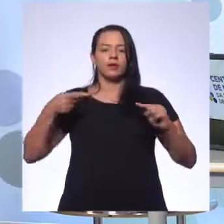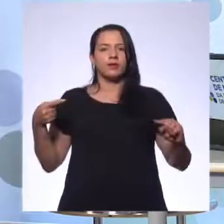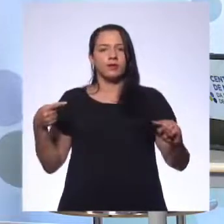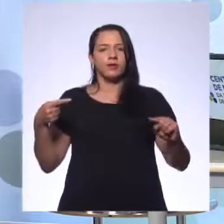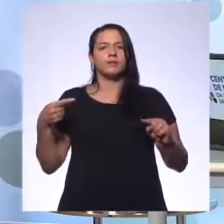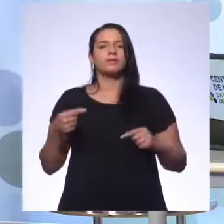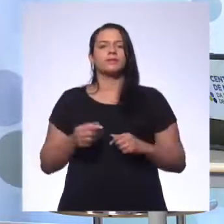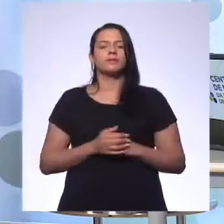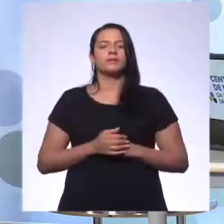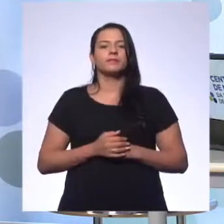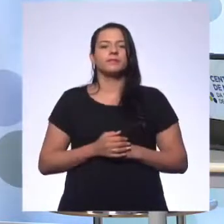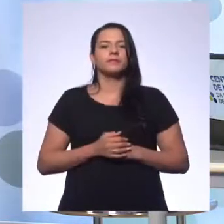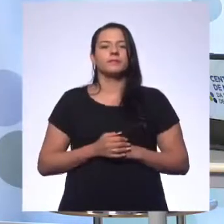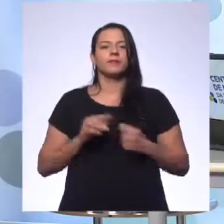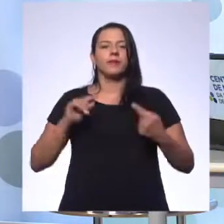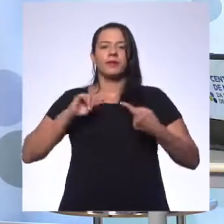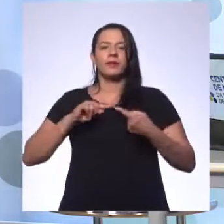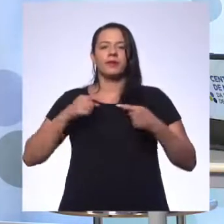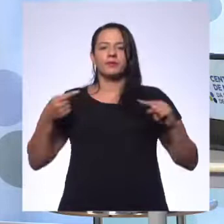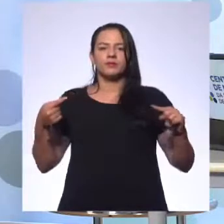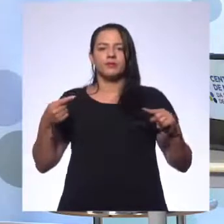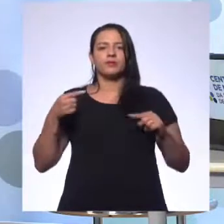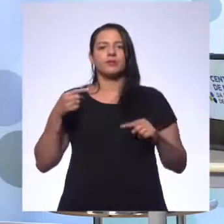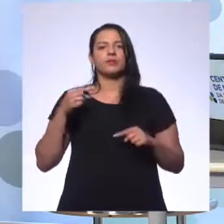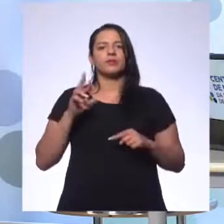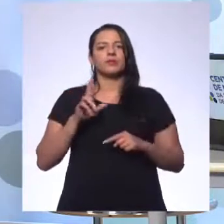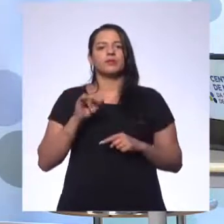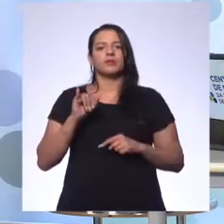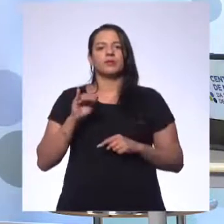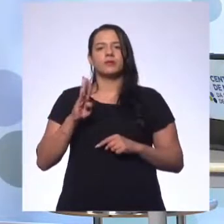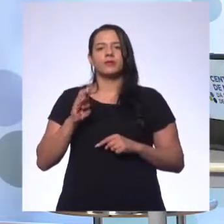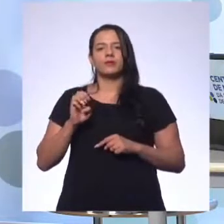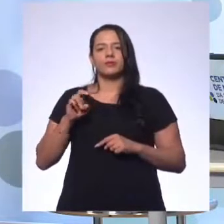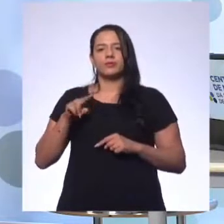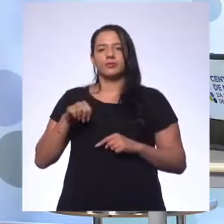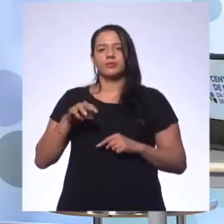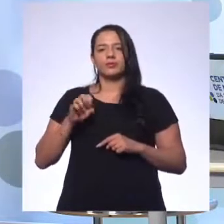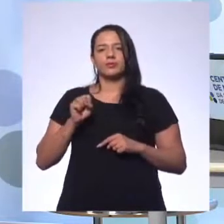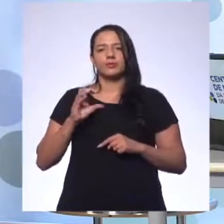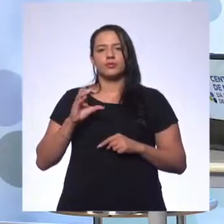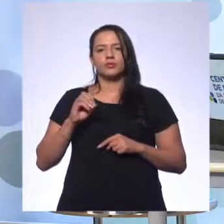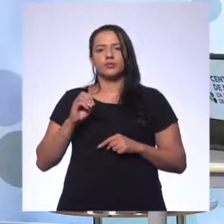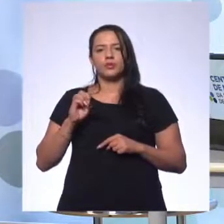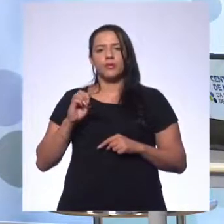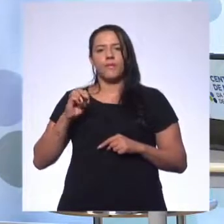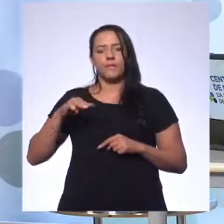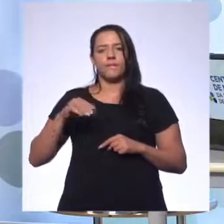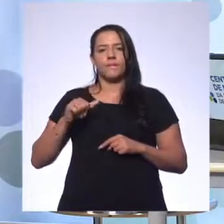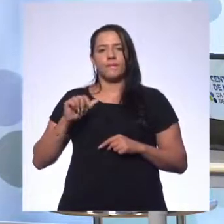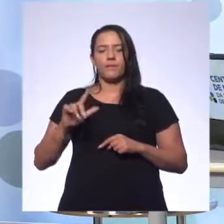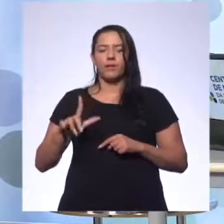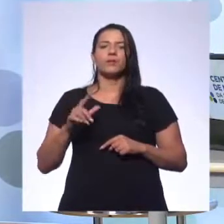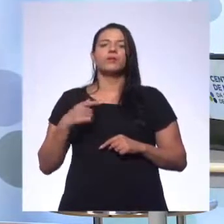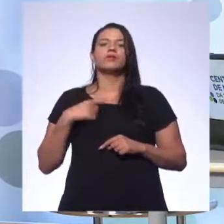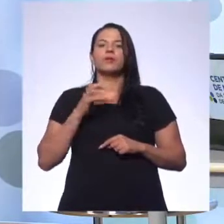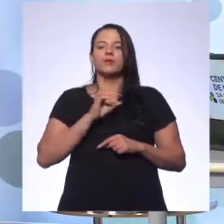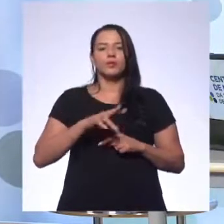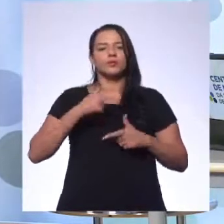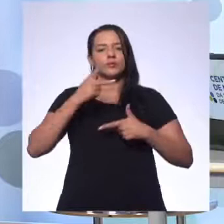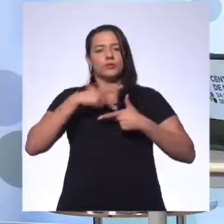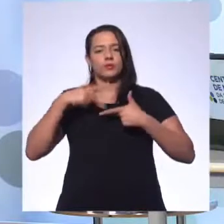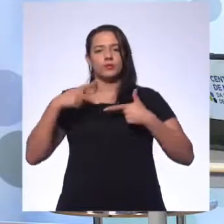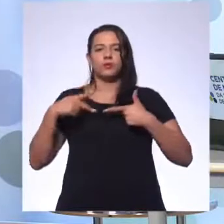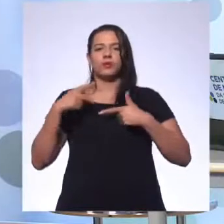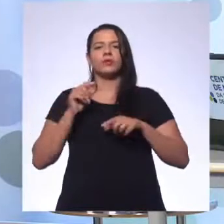né, o RNA ribossomal, e aí entendendo, né, as proteínas, enfim, são utilizados